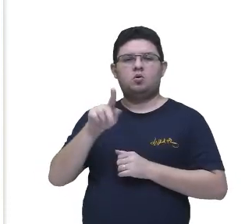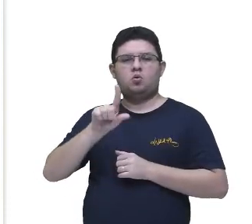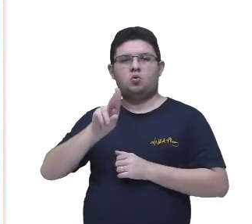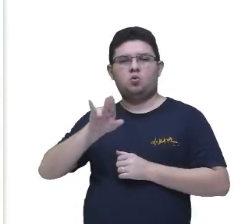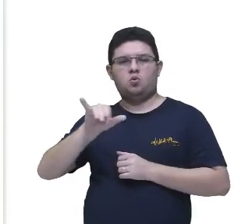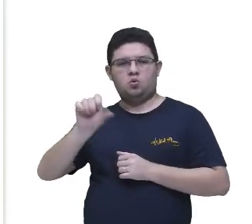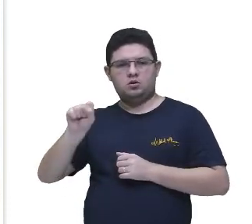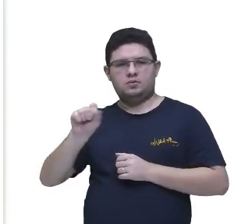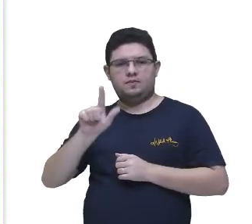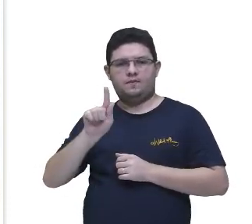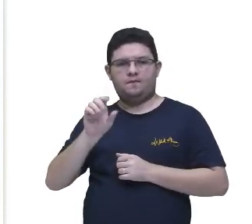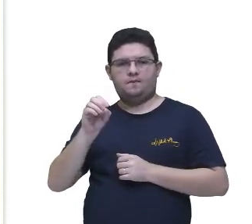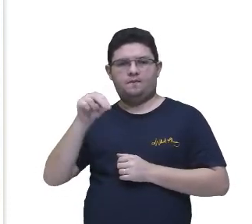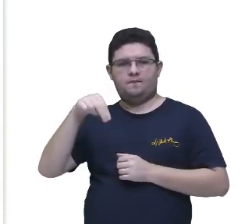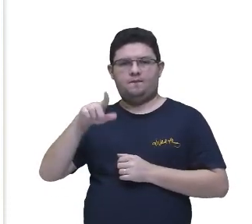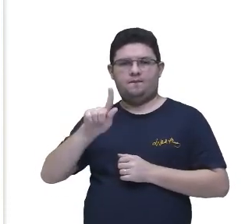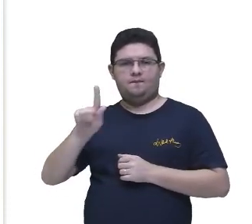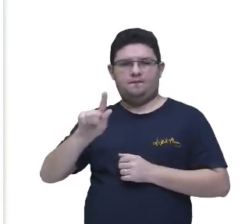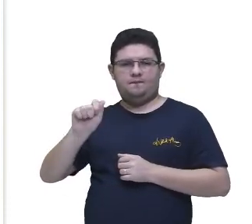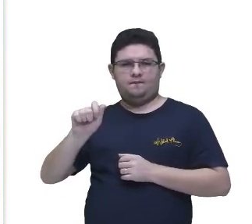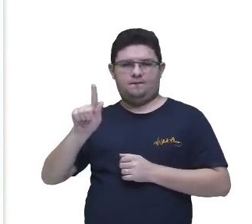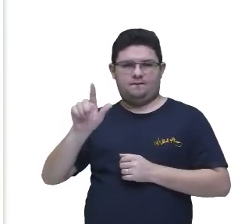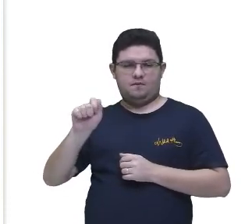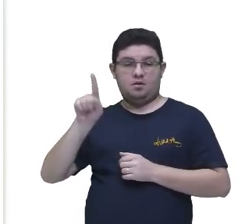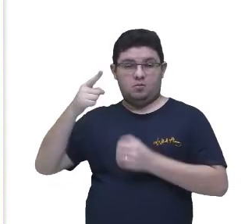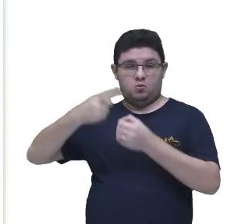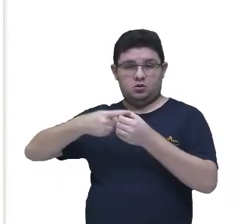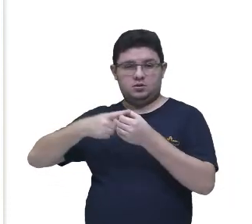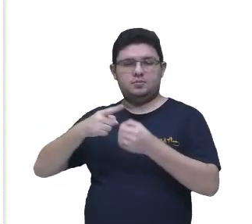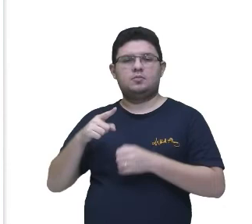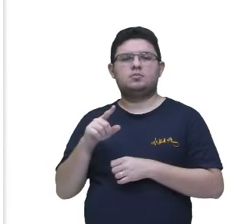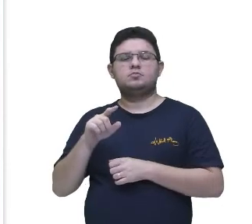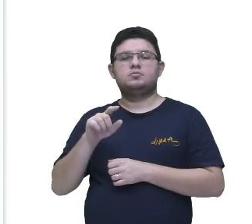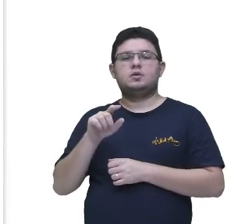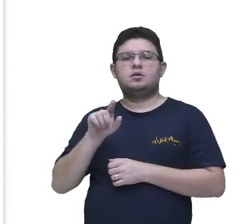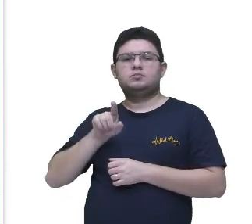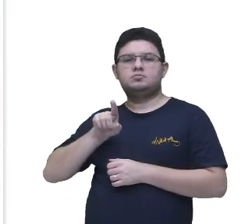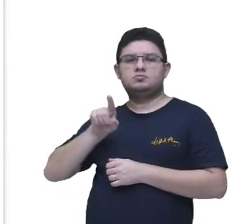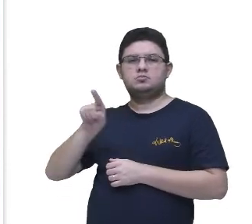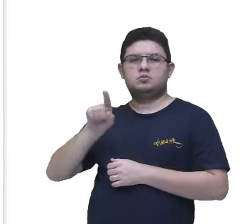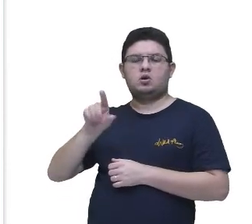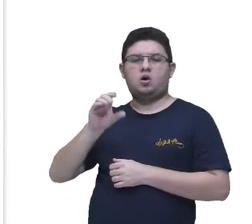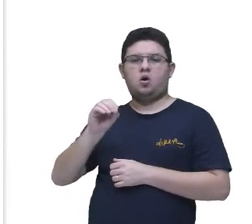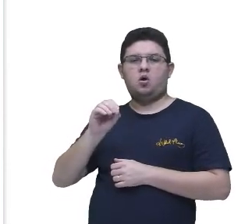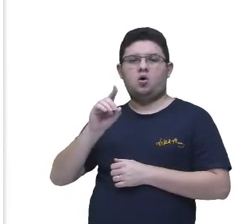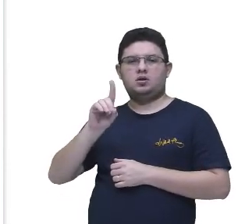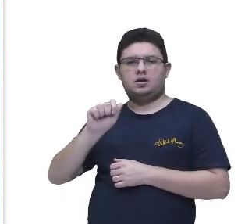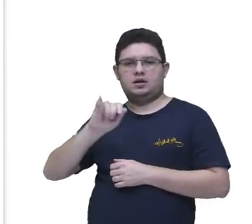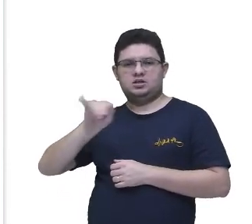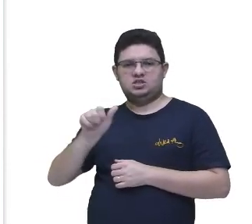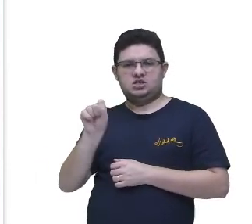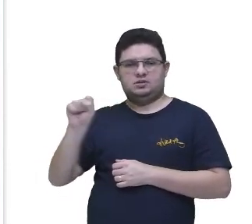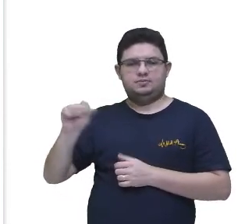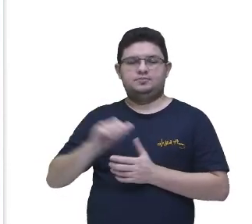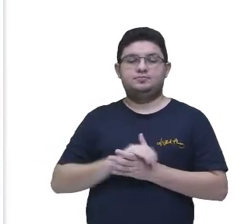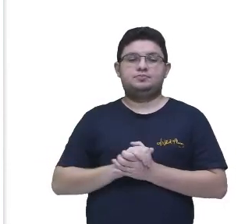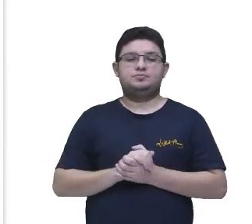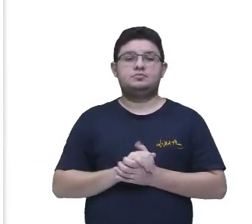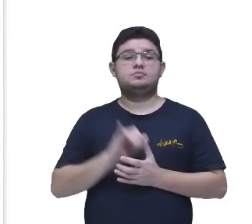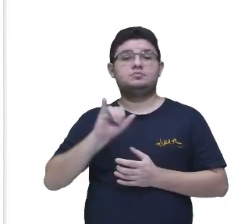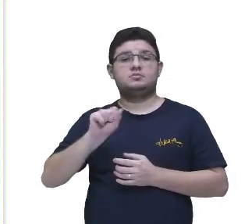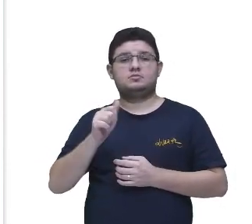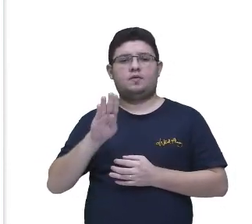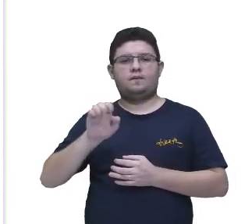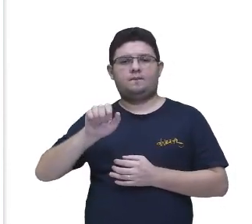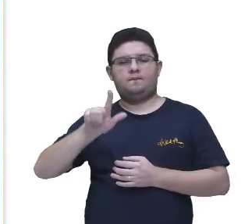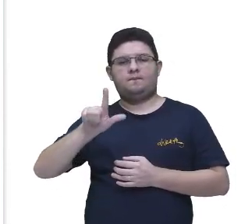de Codajá. E seja bem-vinda também à nossa aula. A Ludmila Reis, letra A. A Isabelle também colocou letra A,